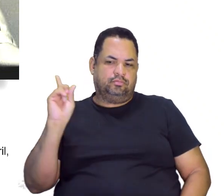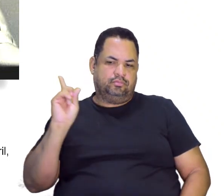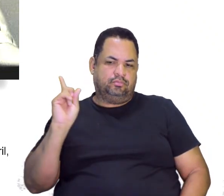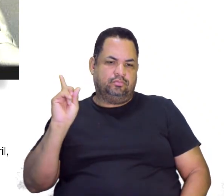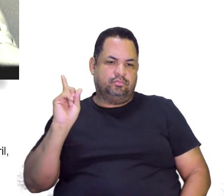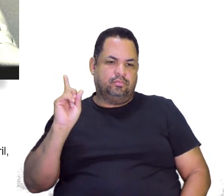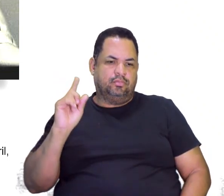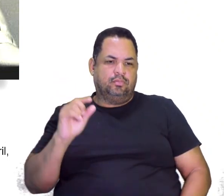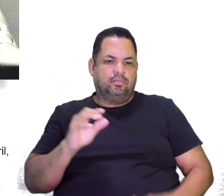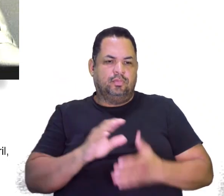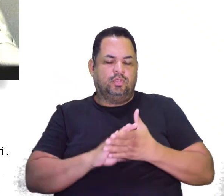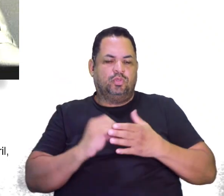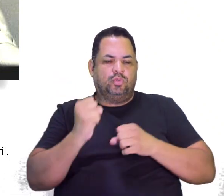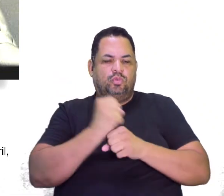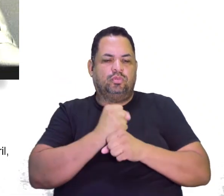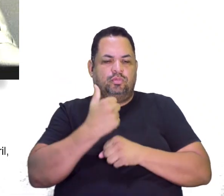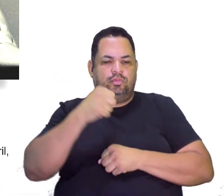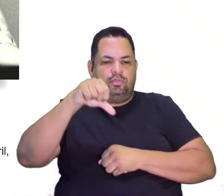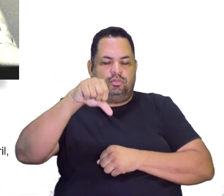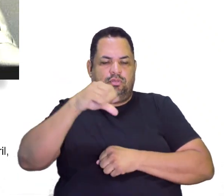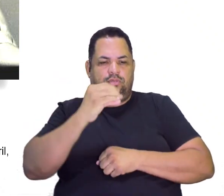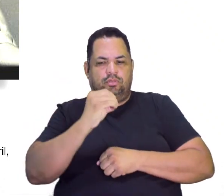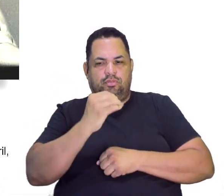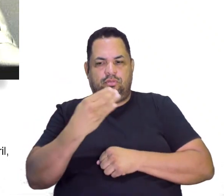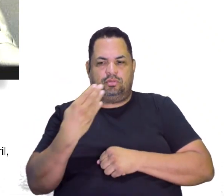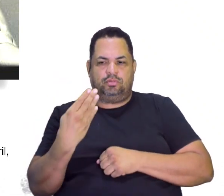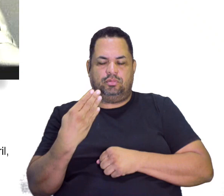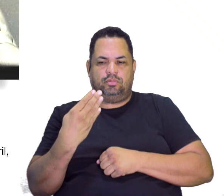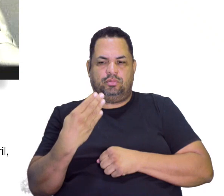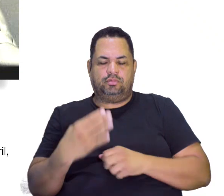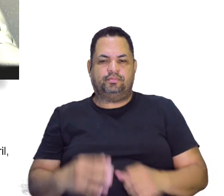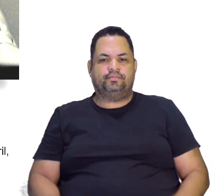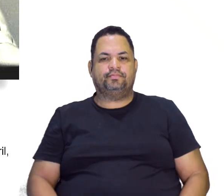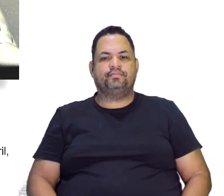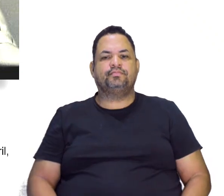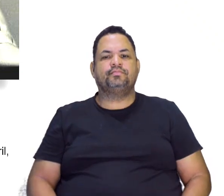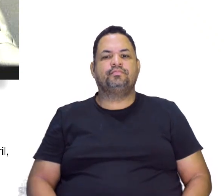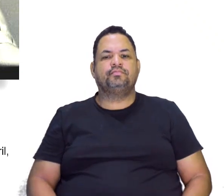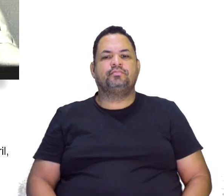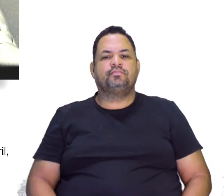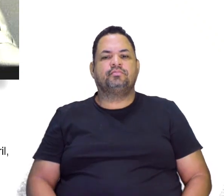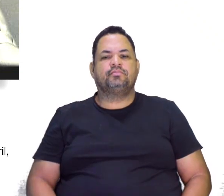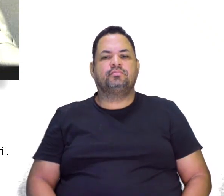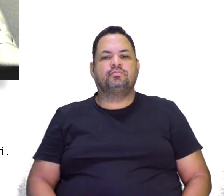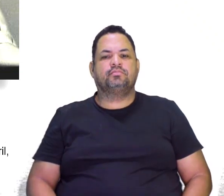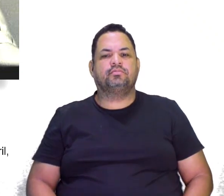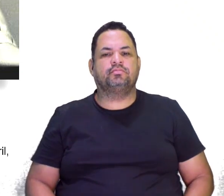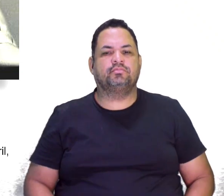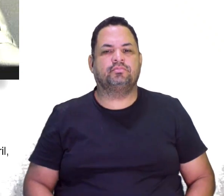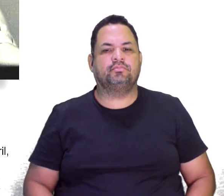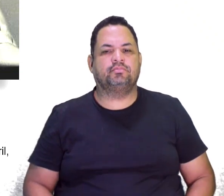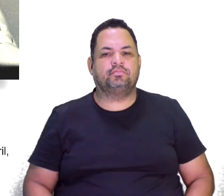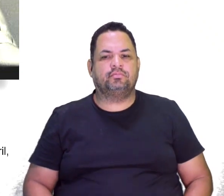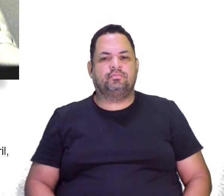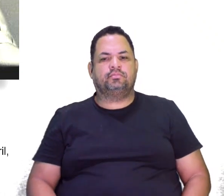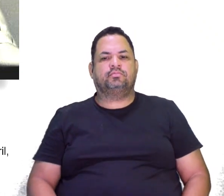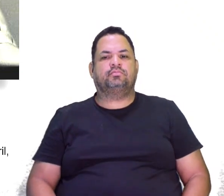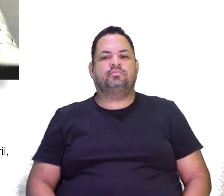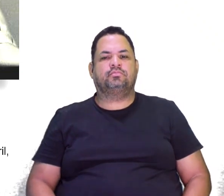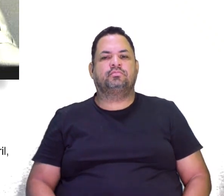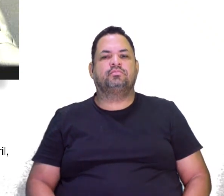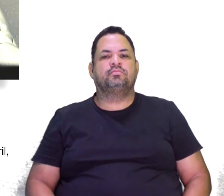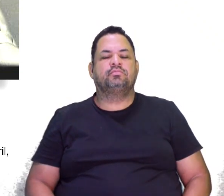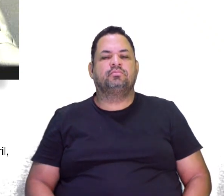de Jesus em 1904 então estamos vendo aí tá cidda do Amaral